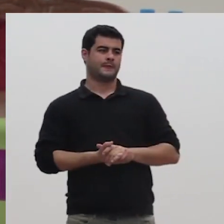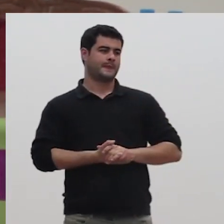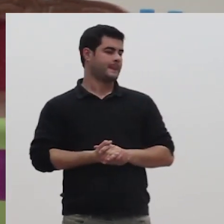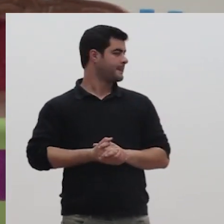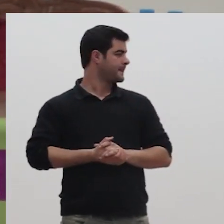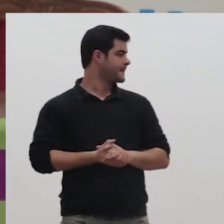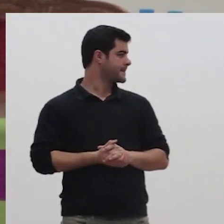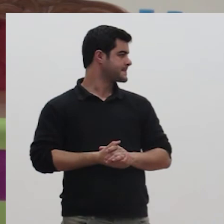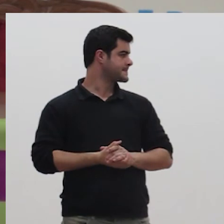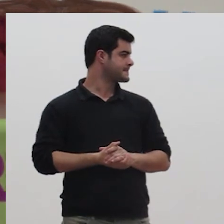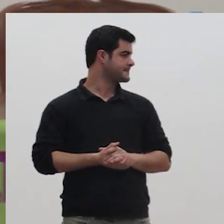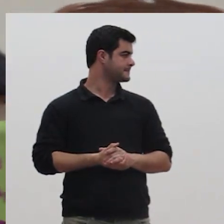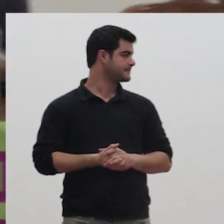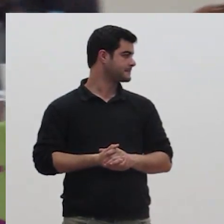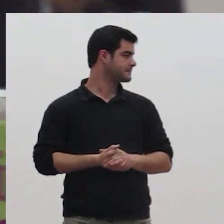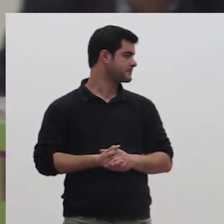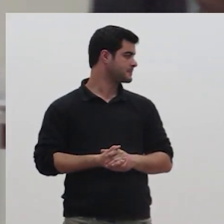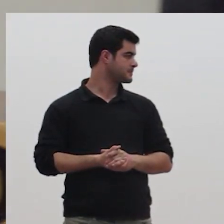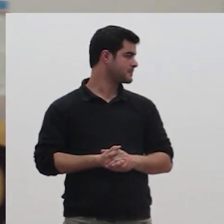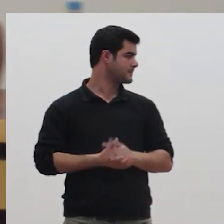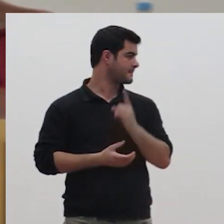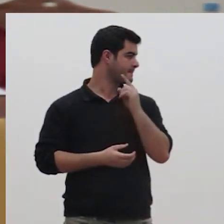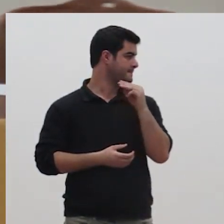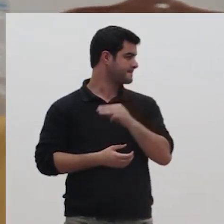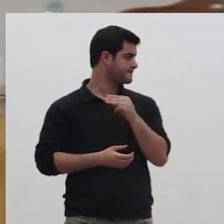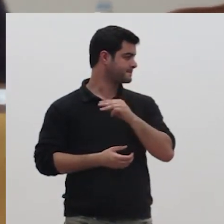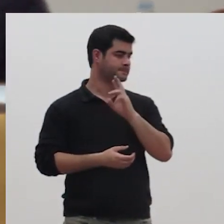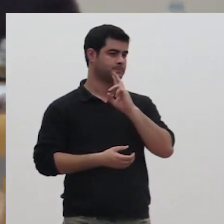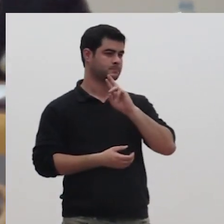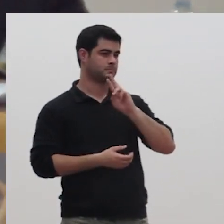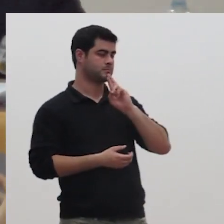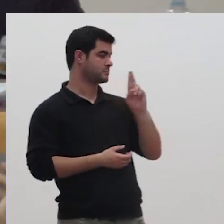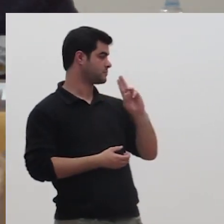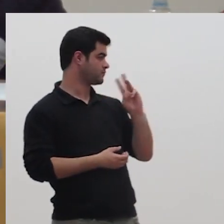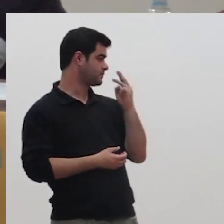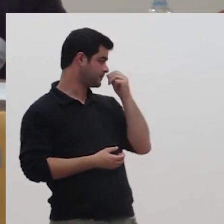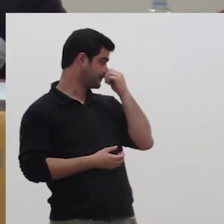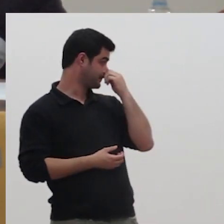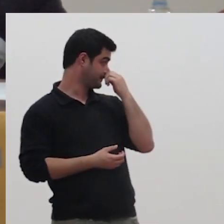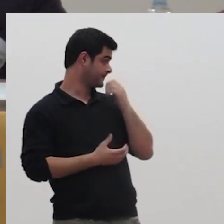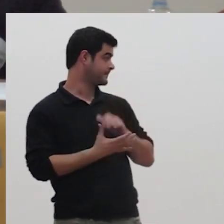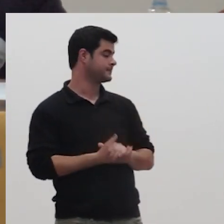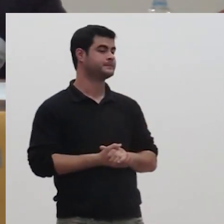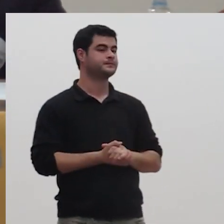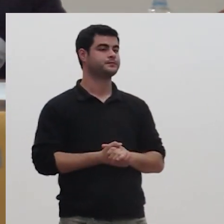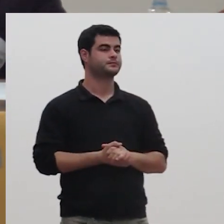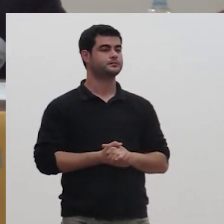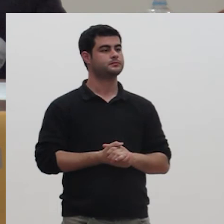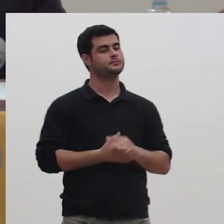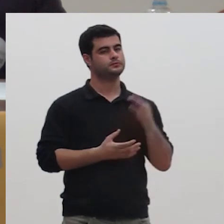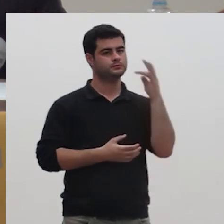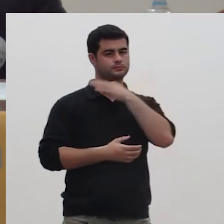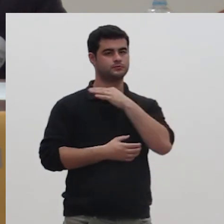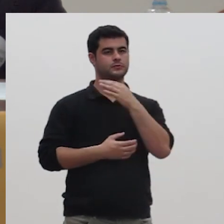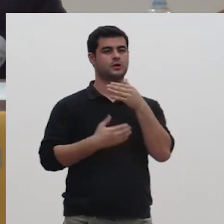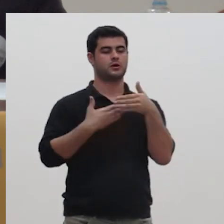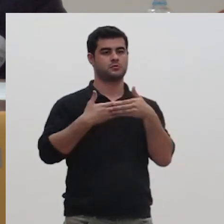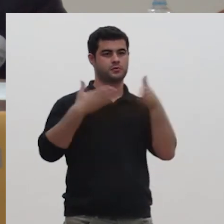1 minuto para a réplica. Nós entendemos que nós temos que, de fato, ampliar a representação dos